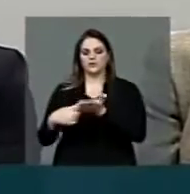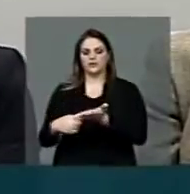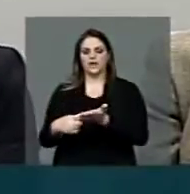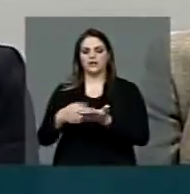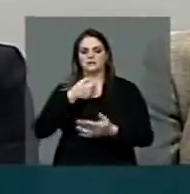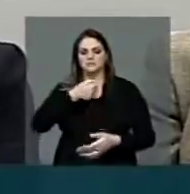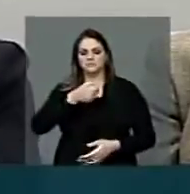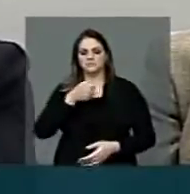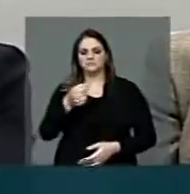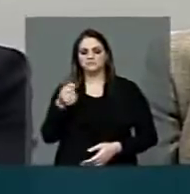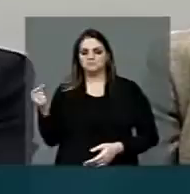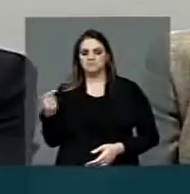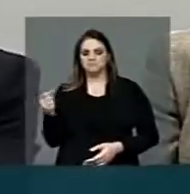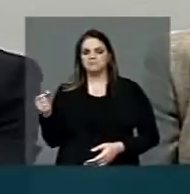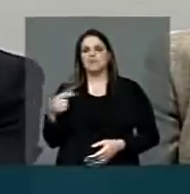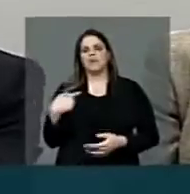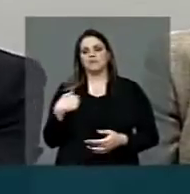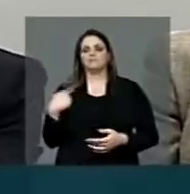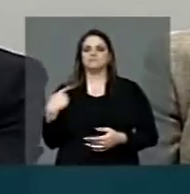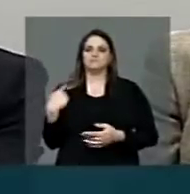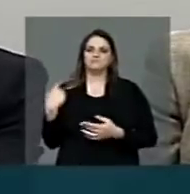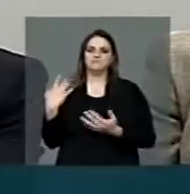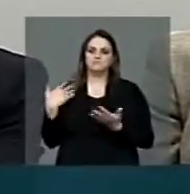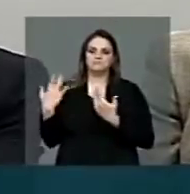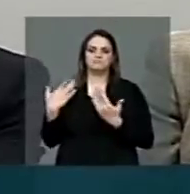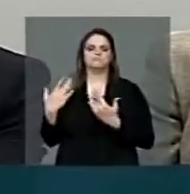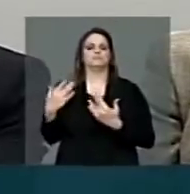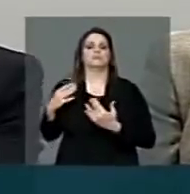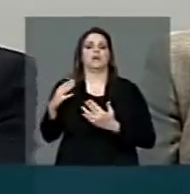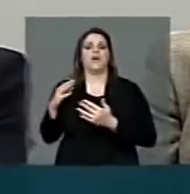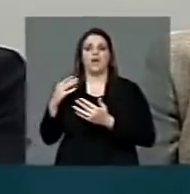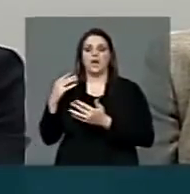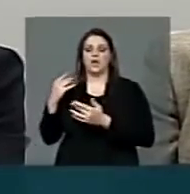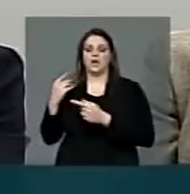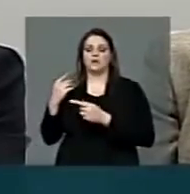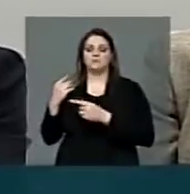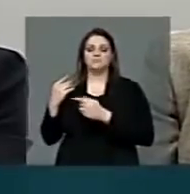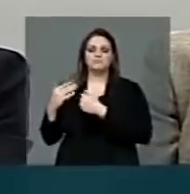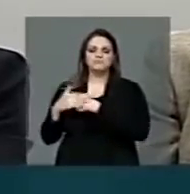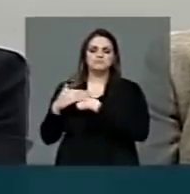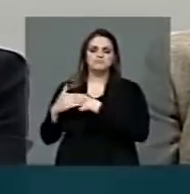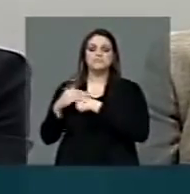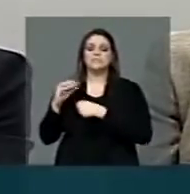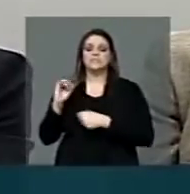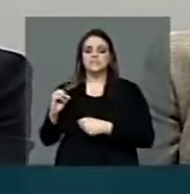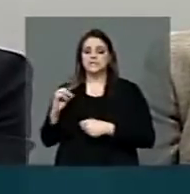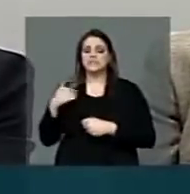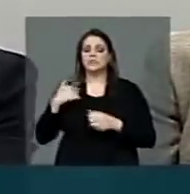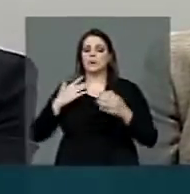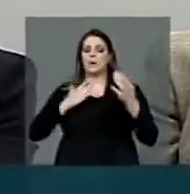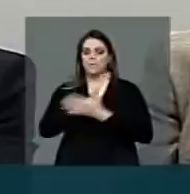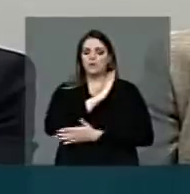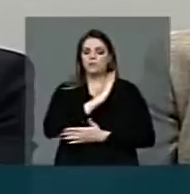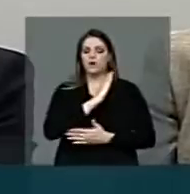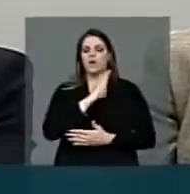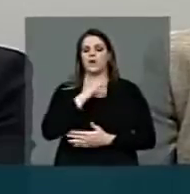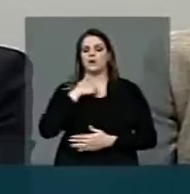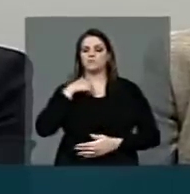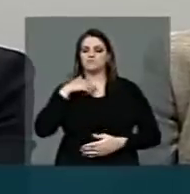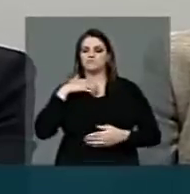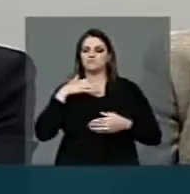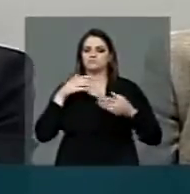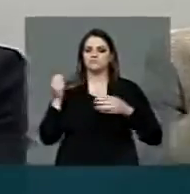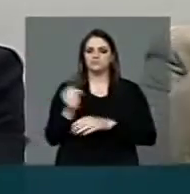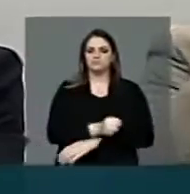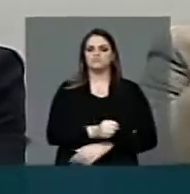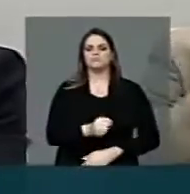apalavramos que se eu fosse eleito, eu tocaria os projetos e as propostas dela, e